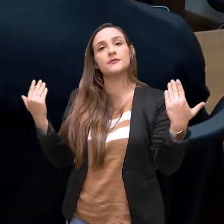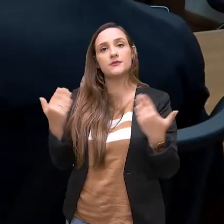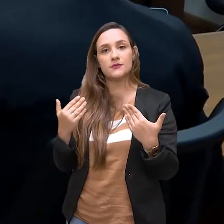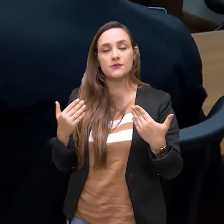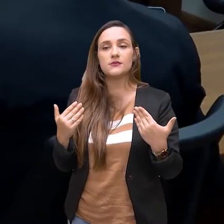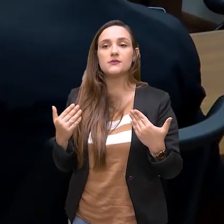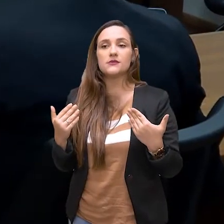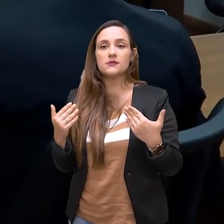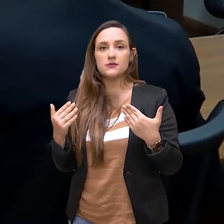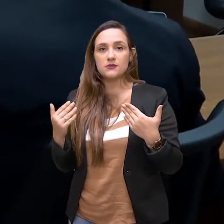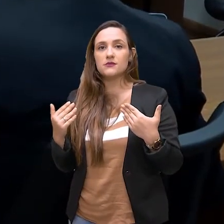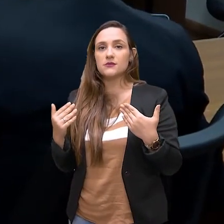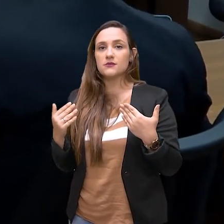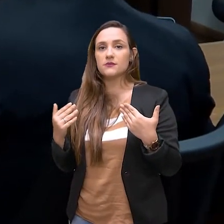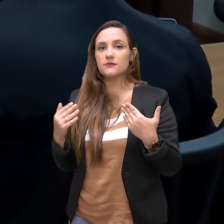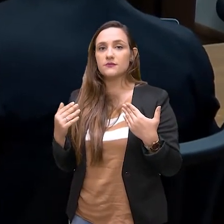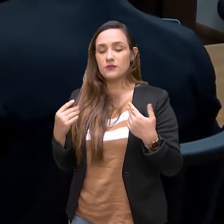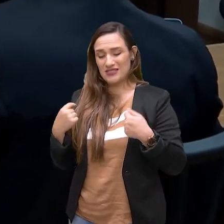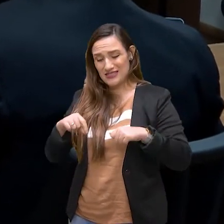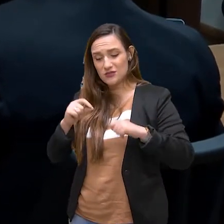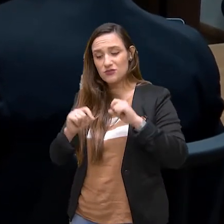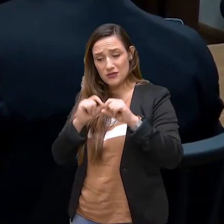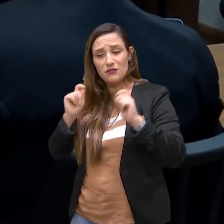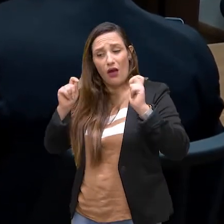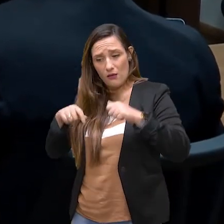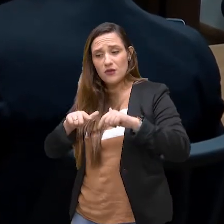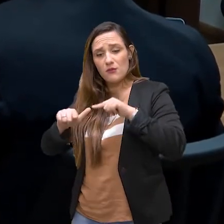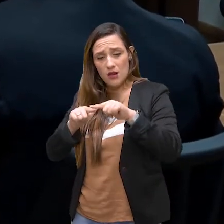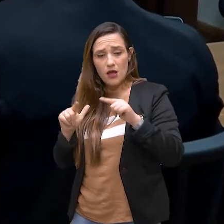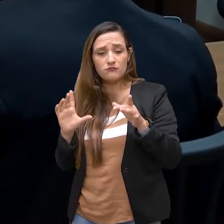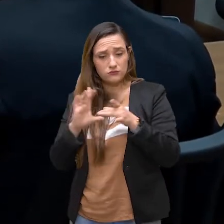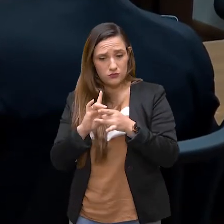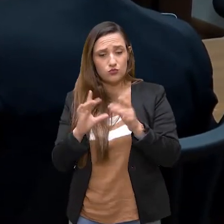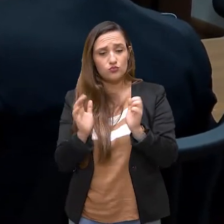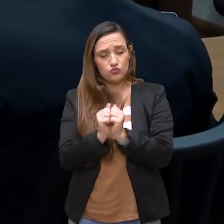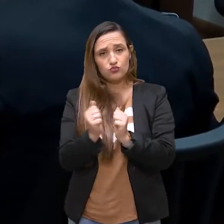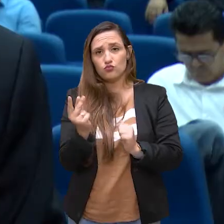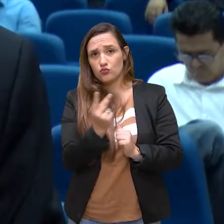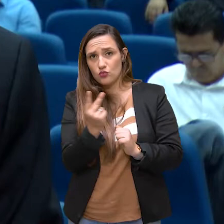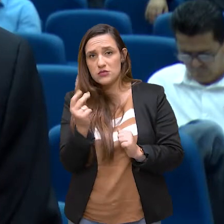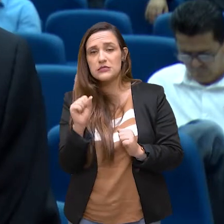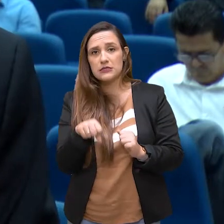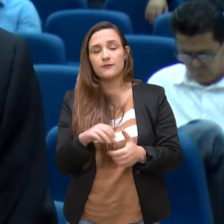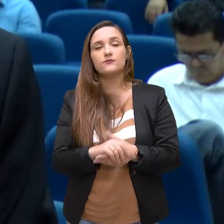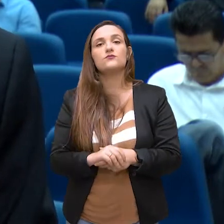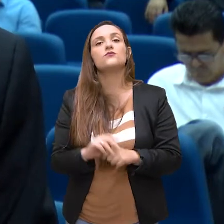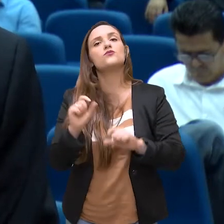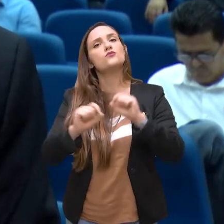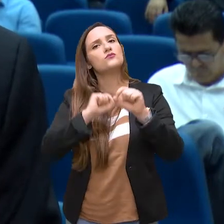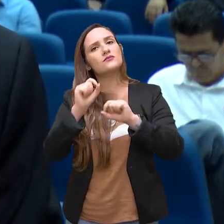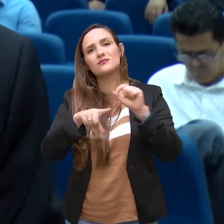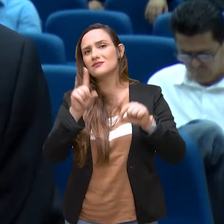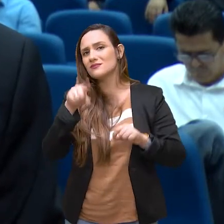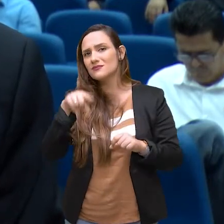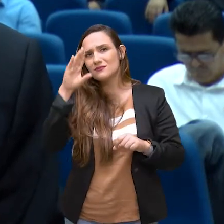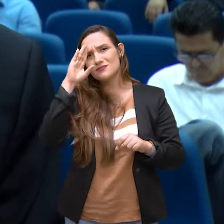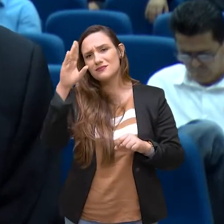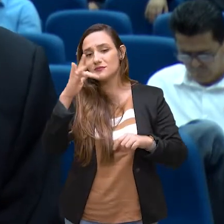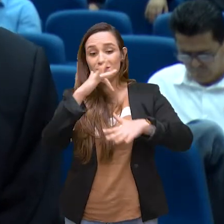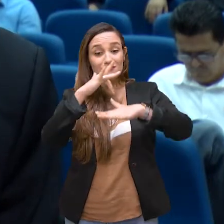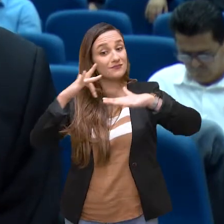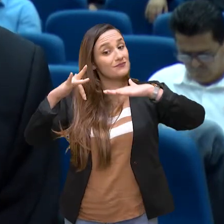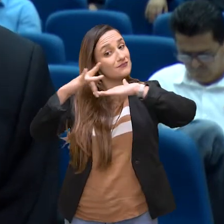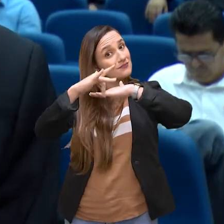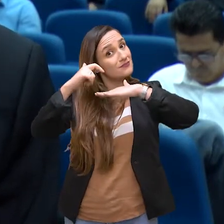mas seria efetivamente possível. Também gostaria de frisar apenas a questão das